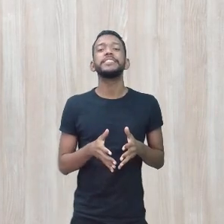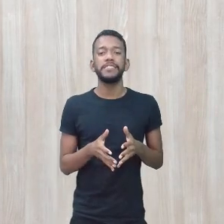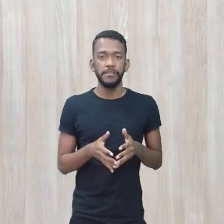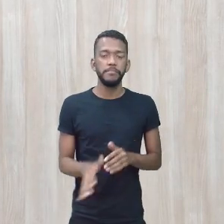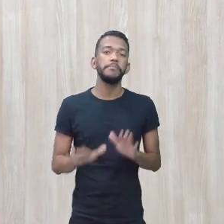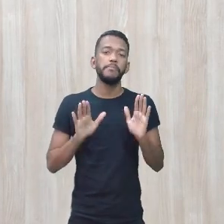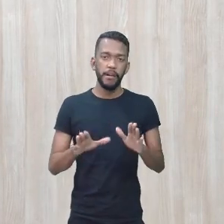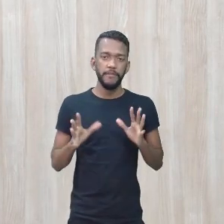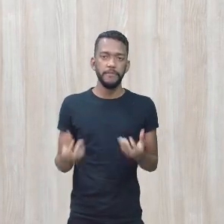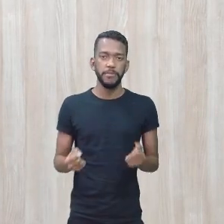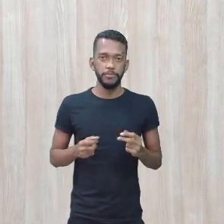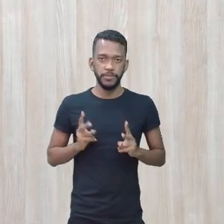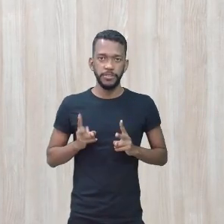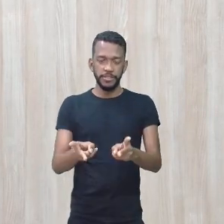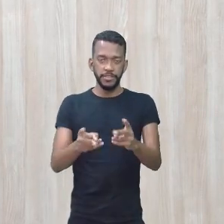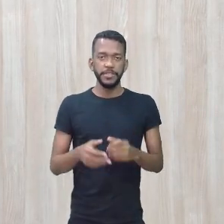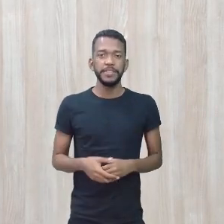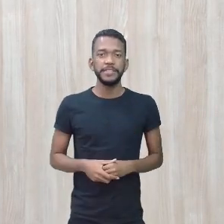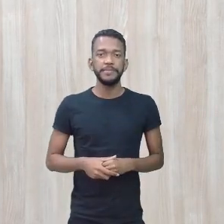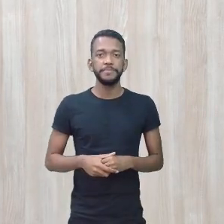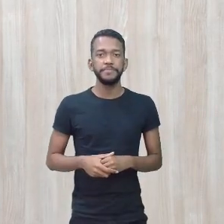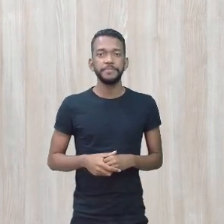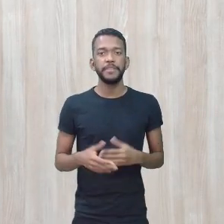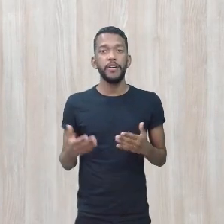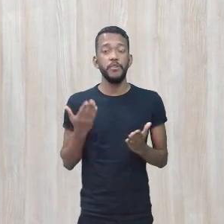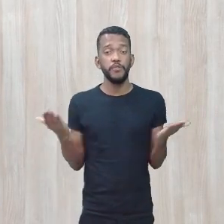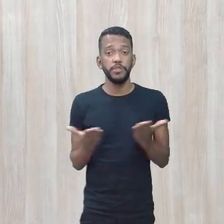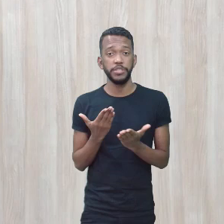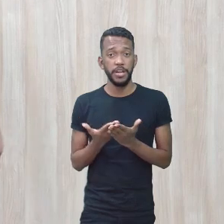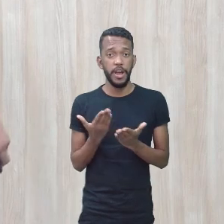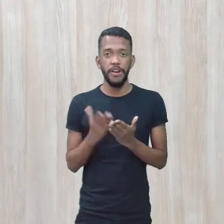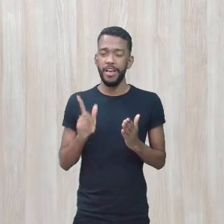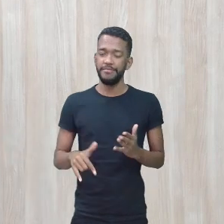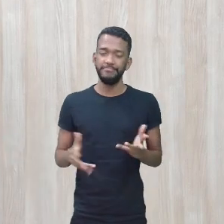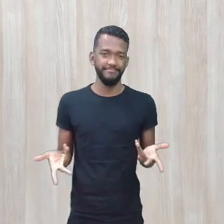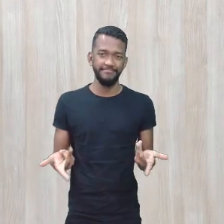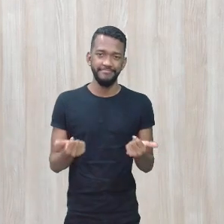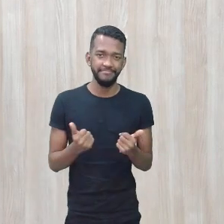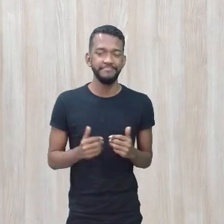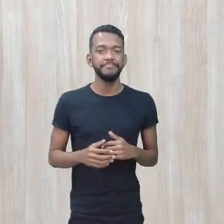mas vamos seguir, que a aula de hoje vai estar, ó, filé demais.